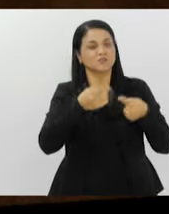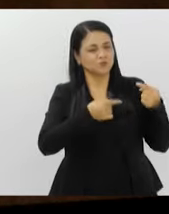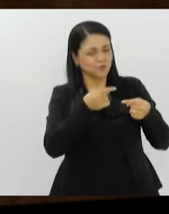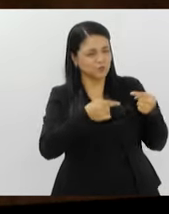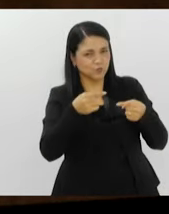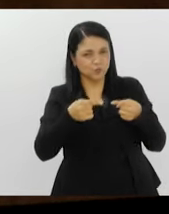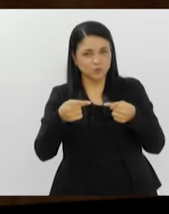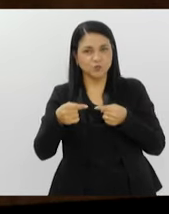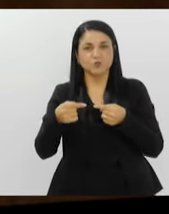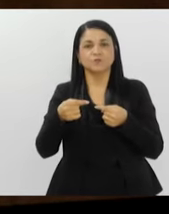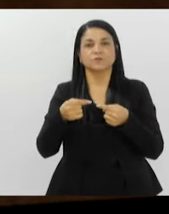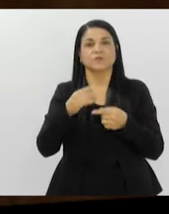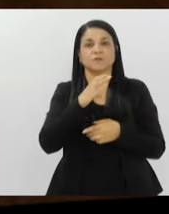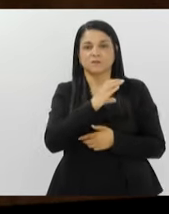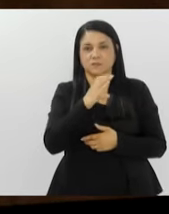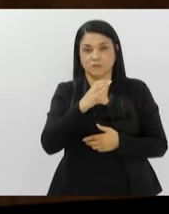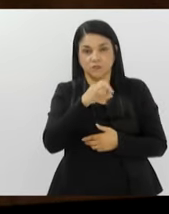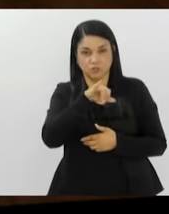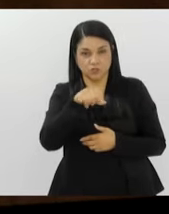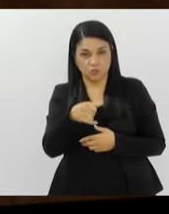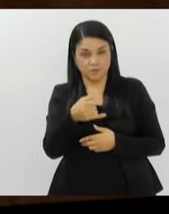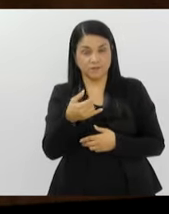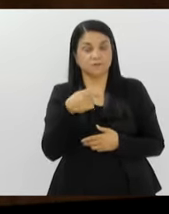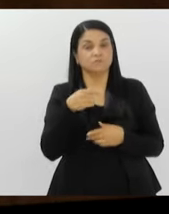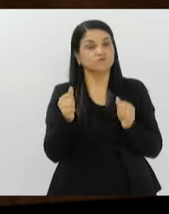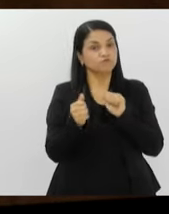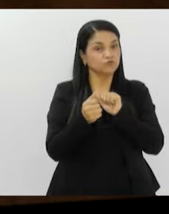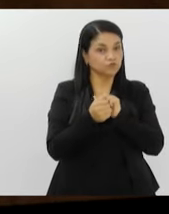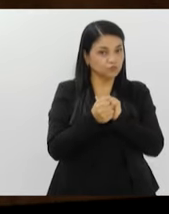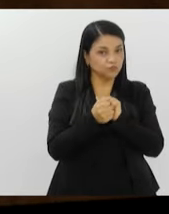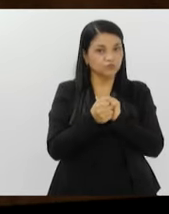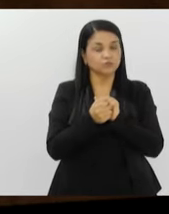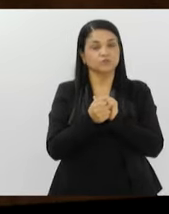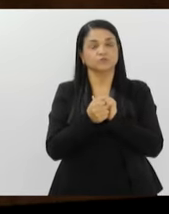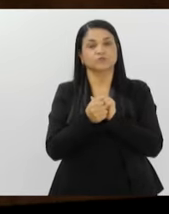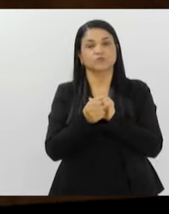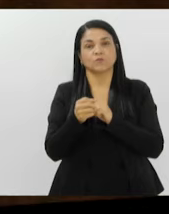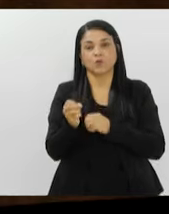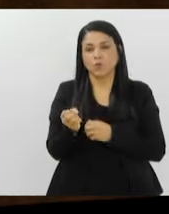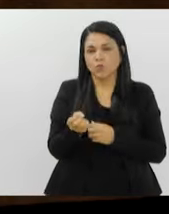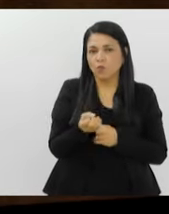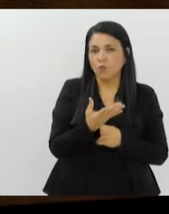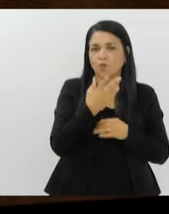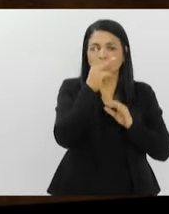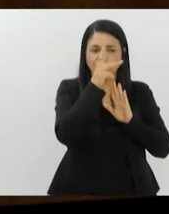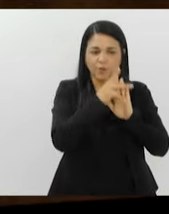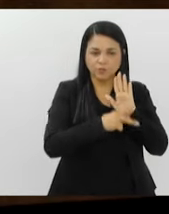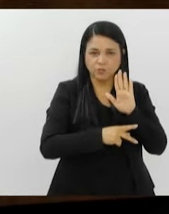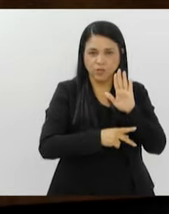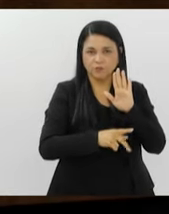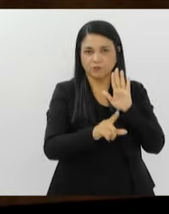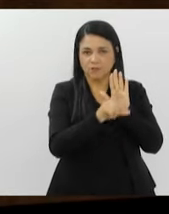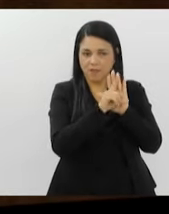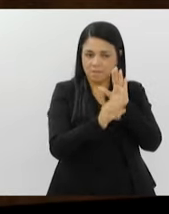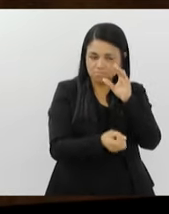inclusive na na ccj onde juntos fizemos um novo projeto de lei para ampliar ainda